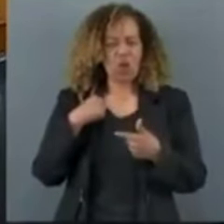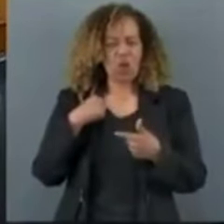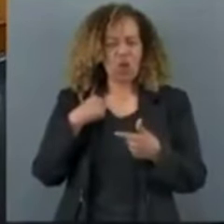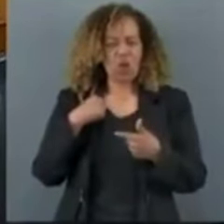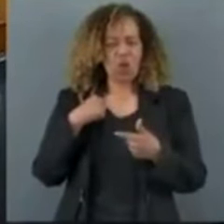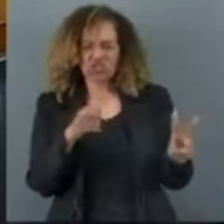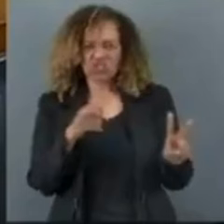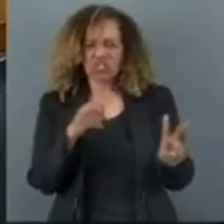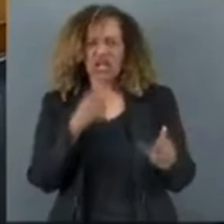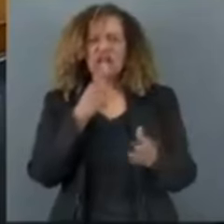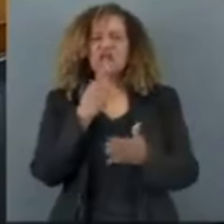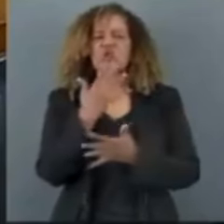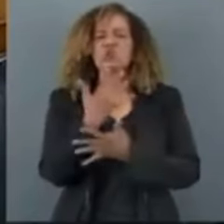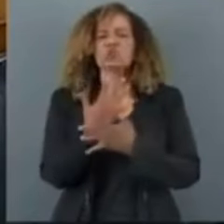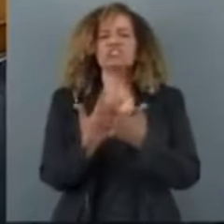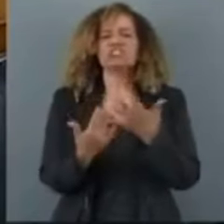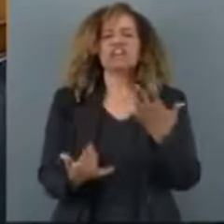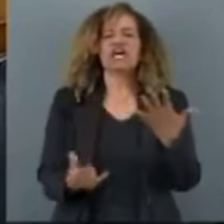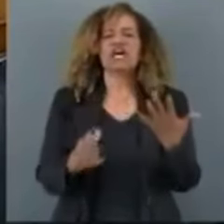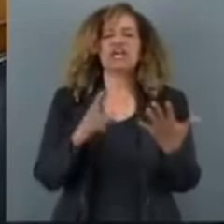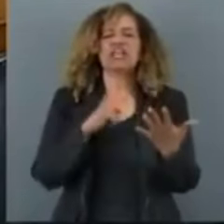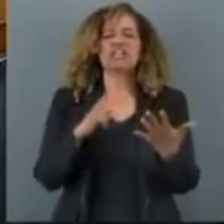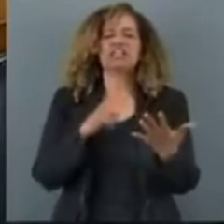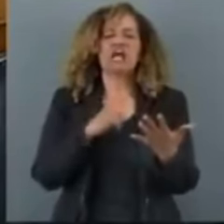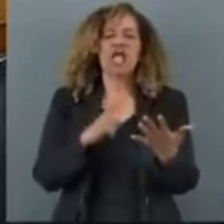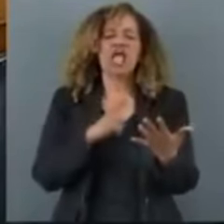meu sangue corre o sangue